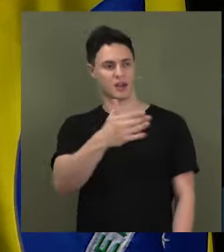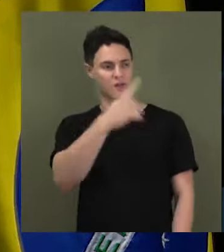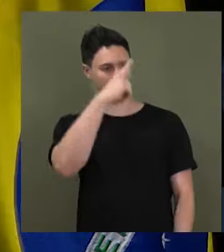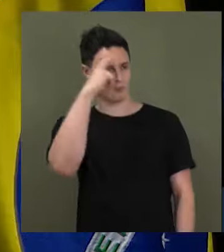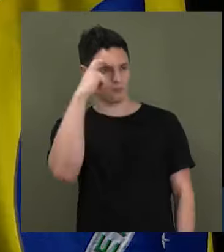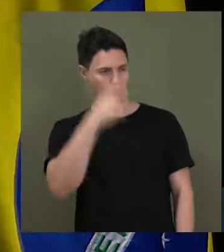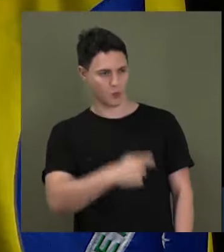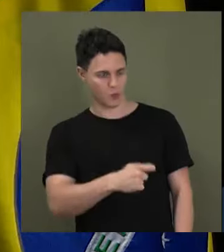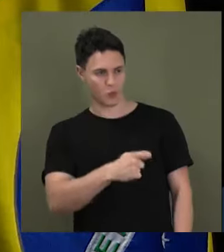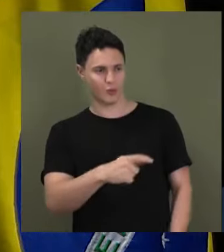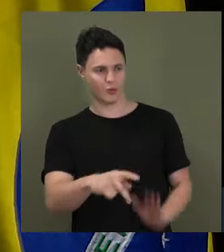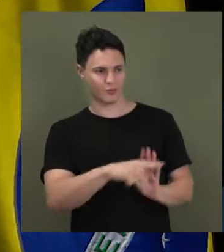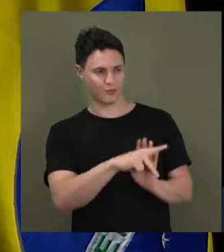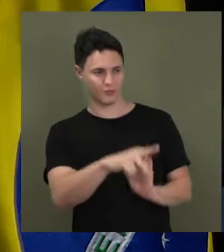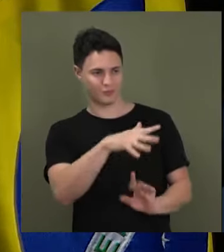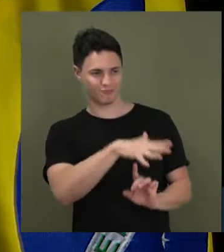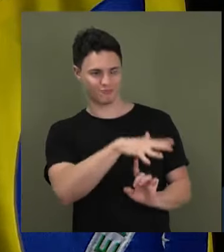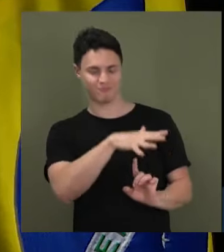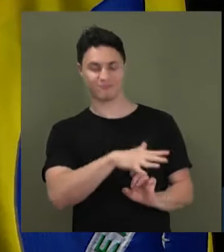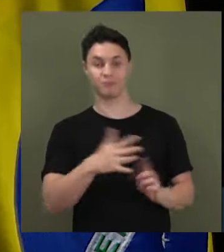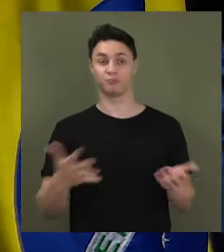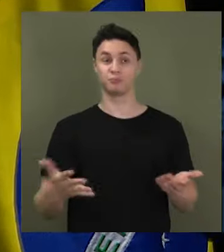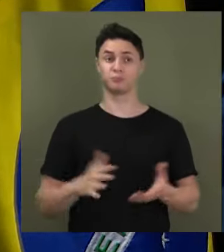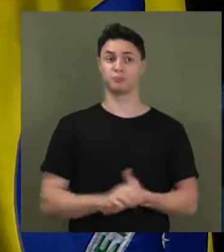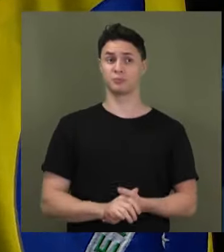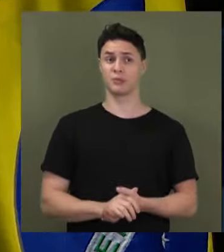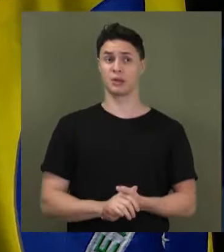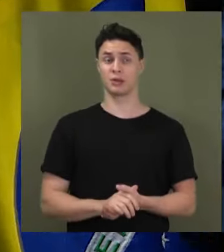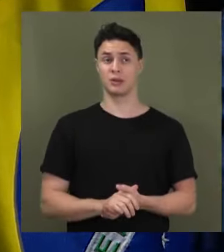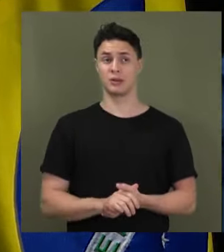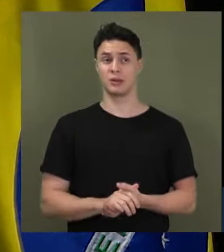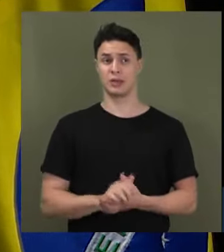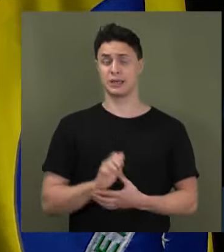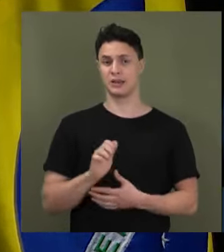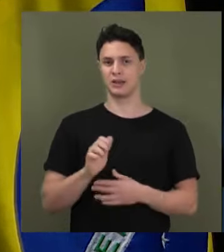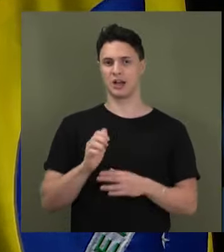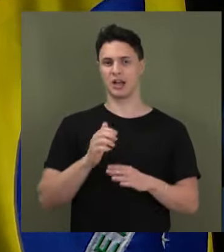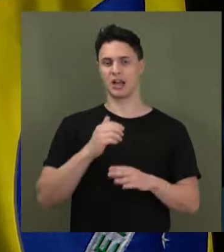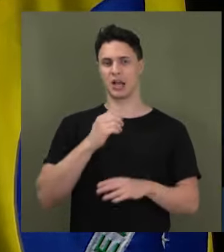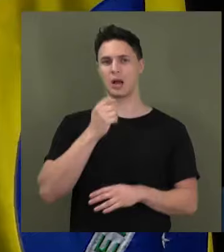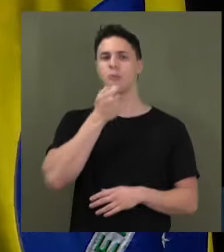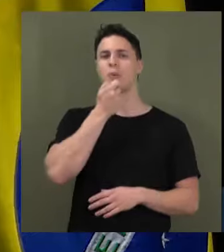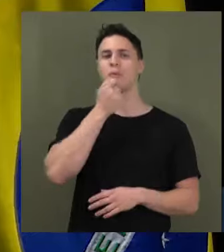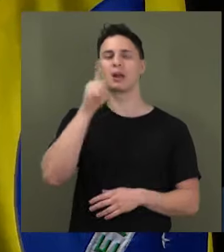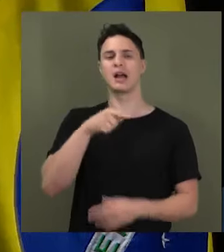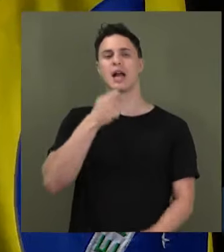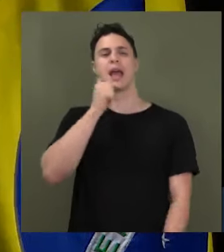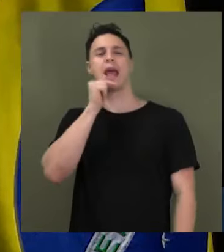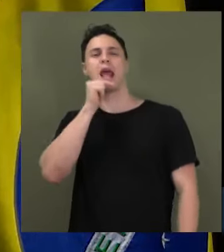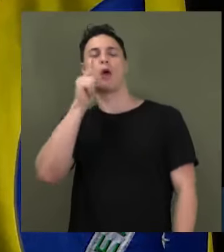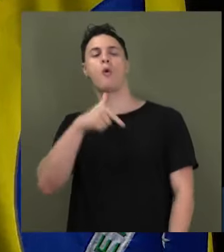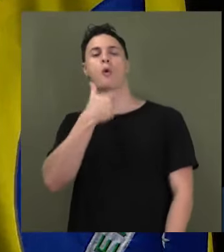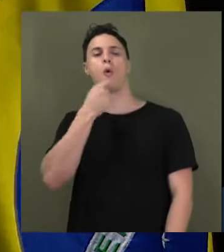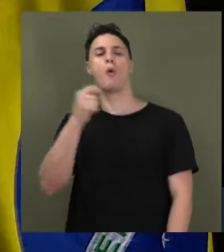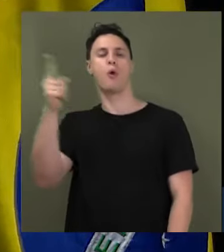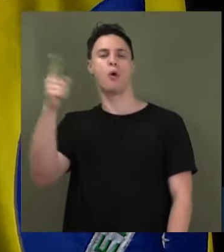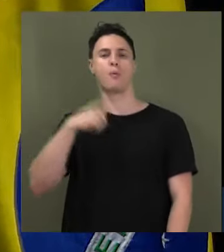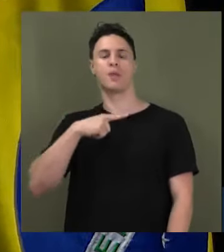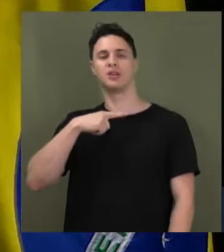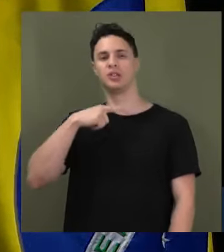havia citado ainda aqui. Esses risos ao fundo aí são do decano, o ministro Gilmar